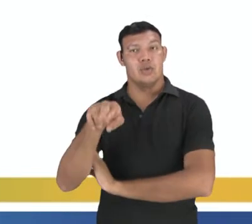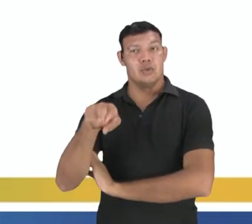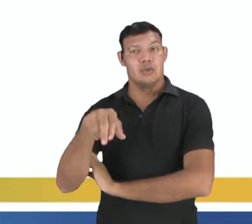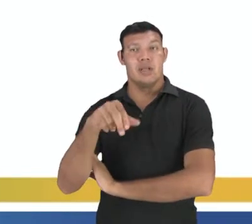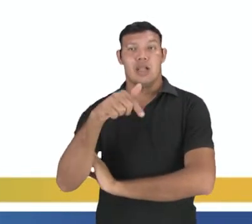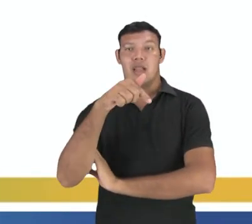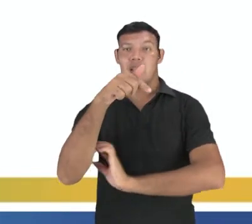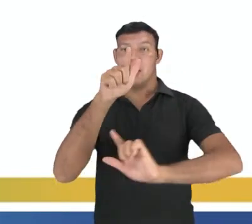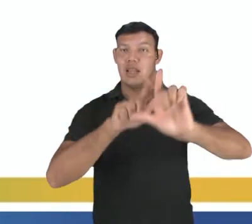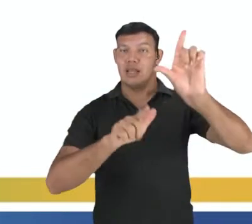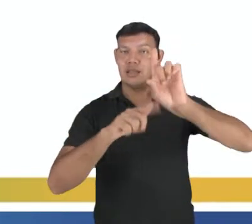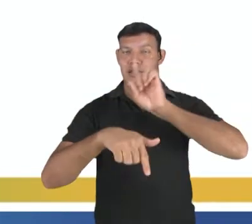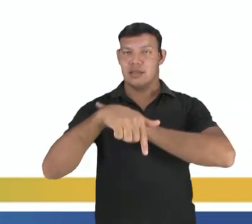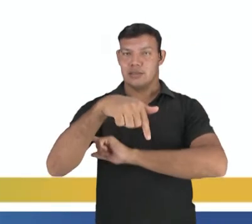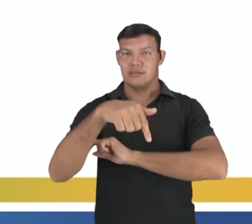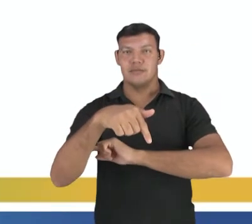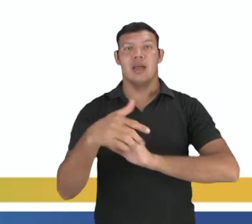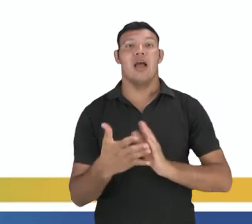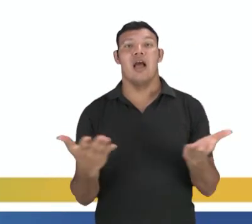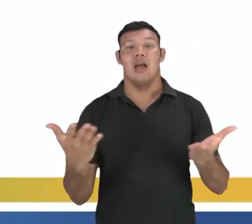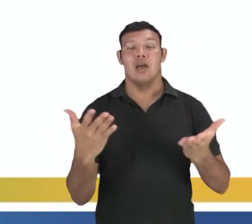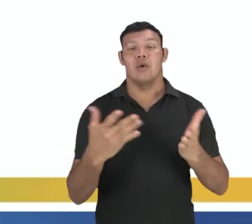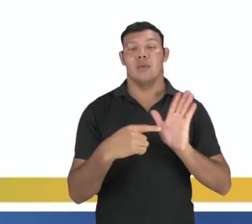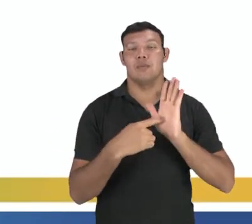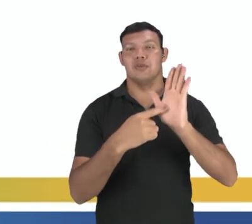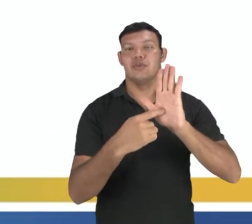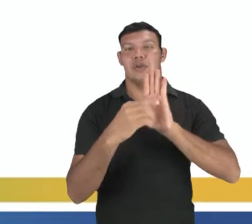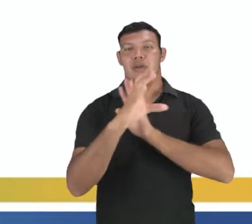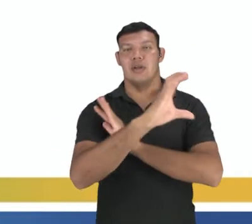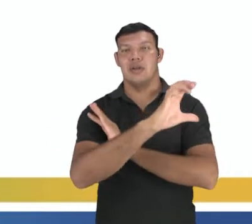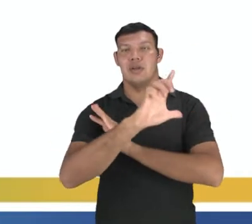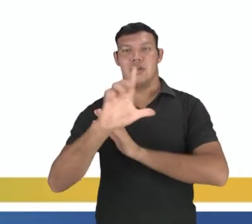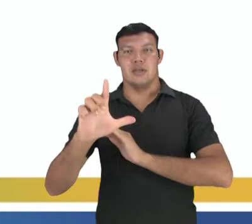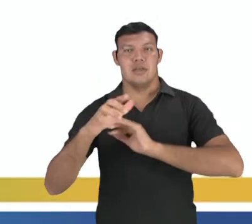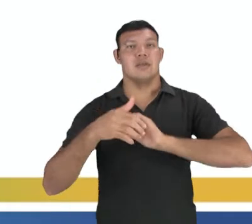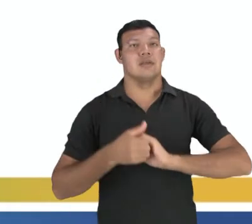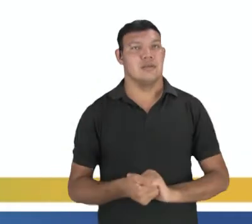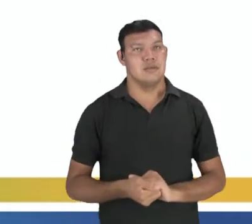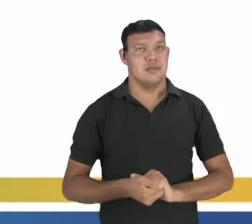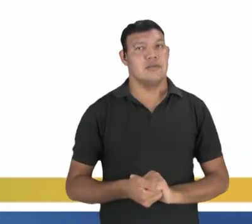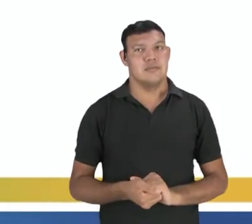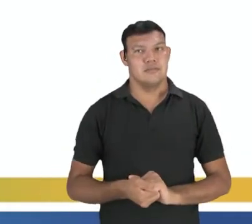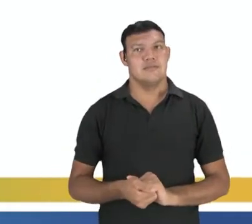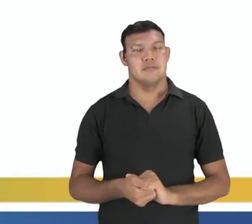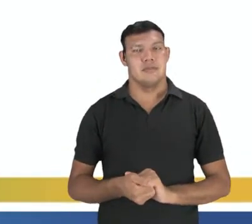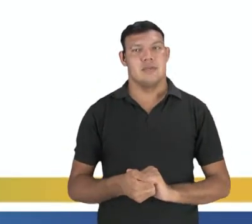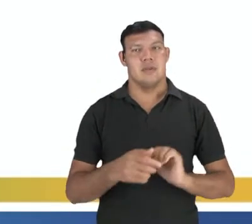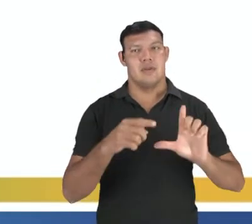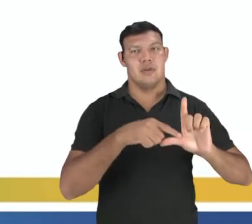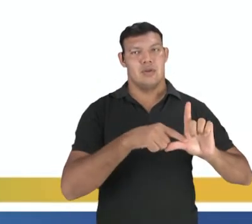Vejamos as classificações possíveis. Ela pode ser crescente,